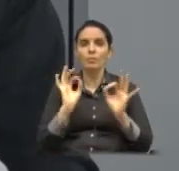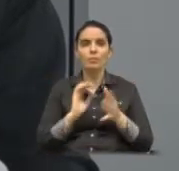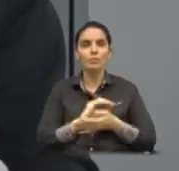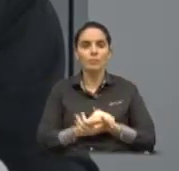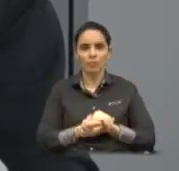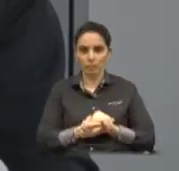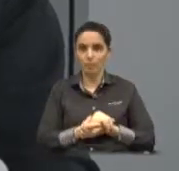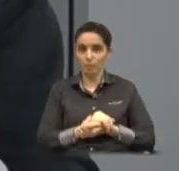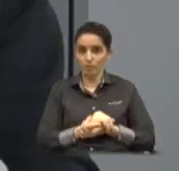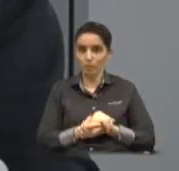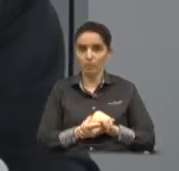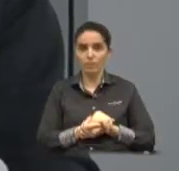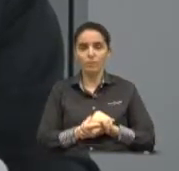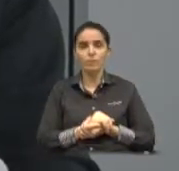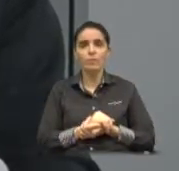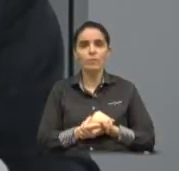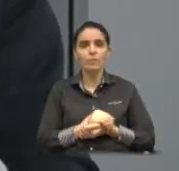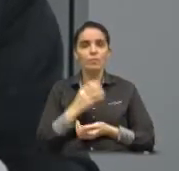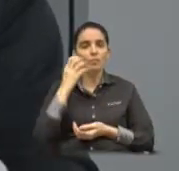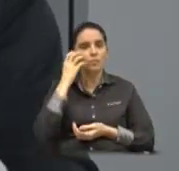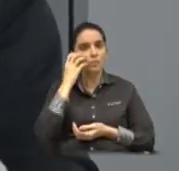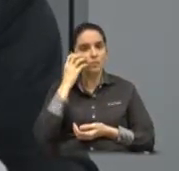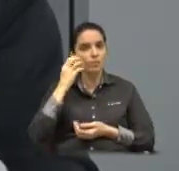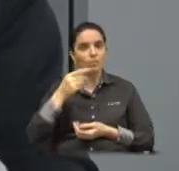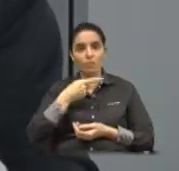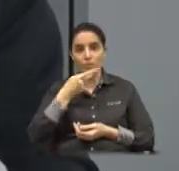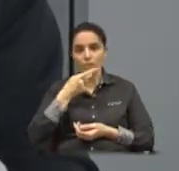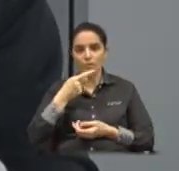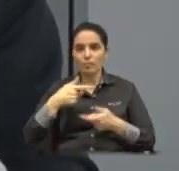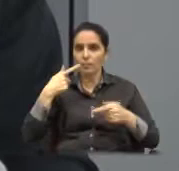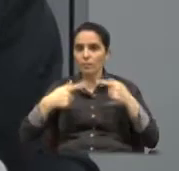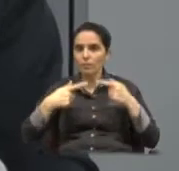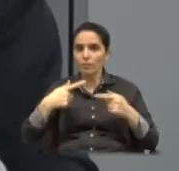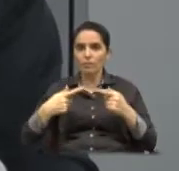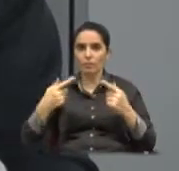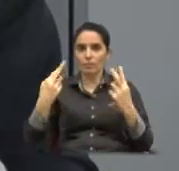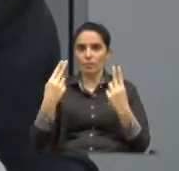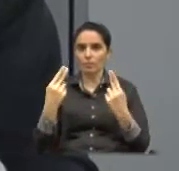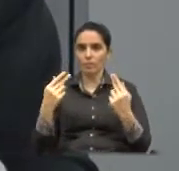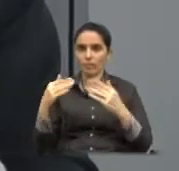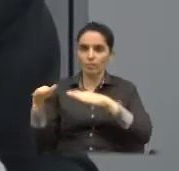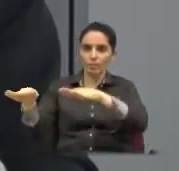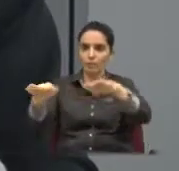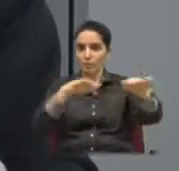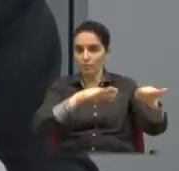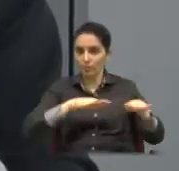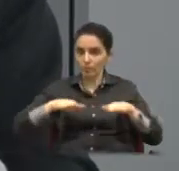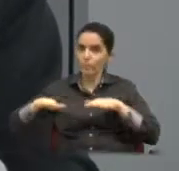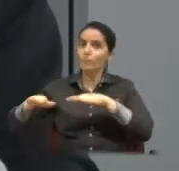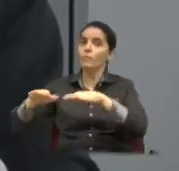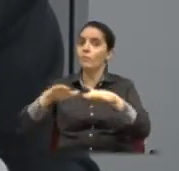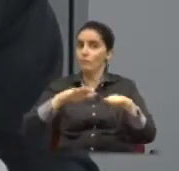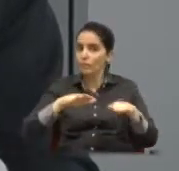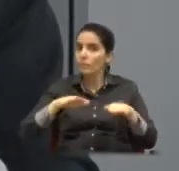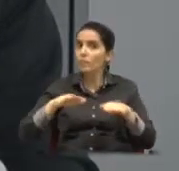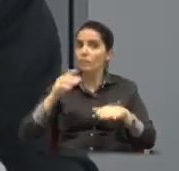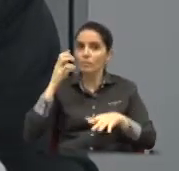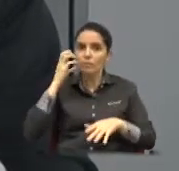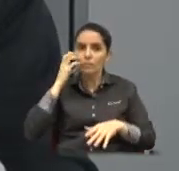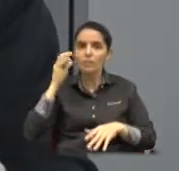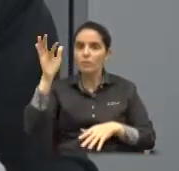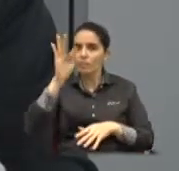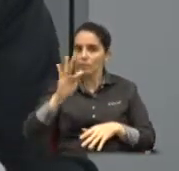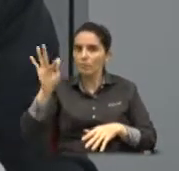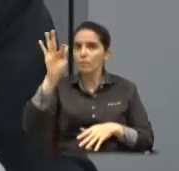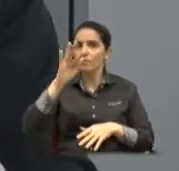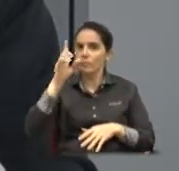ninguém. E eu acho que a política devia ser assim para todos, né? Eu fiz uma faculdade com duras